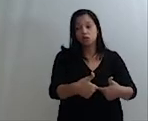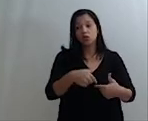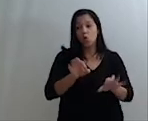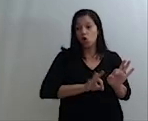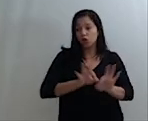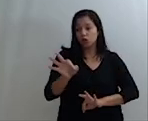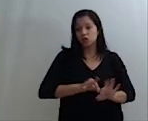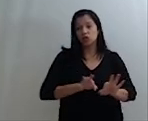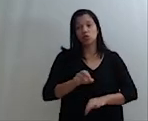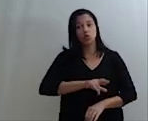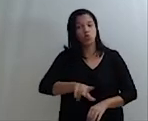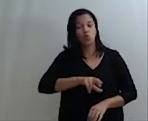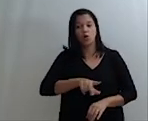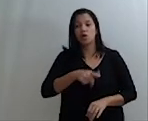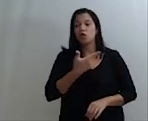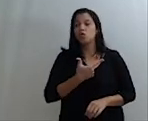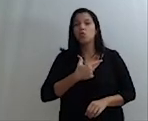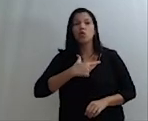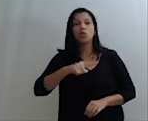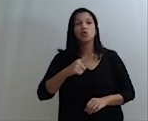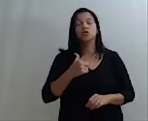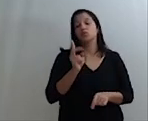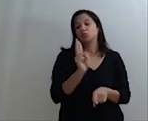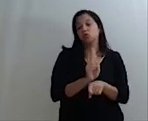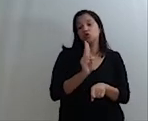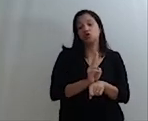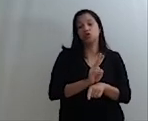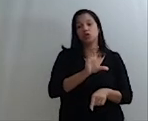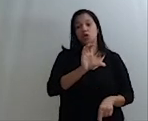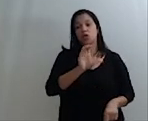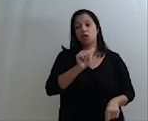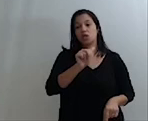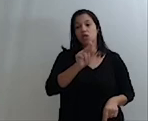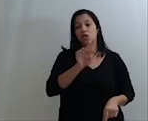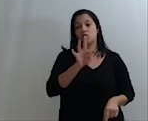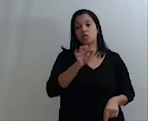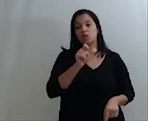possível a imposição de qualquer das medidas cautelares do artigo